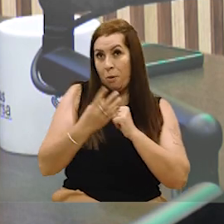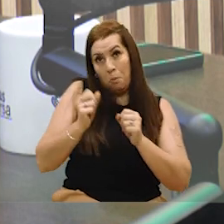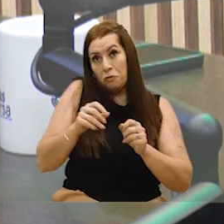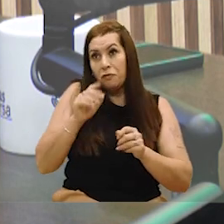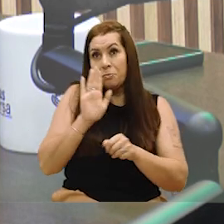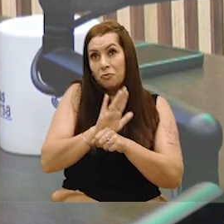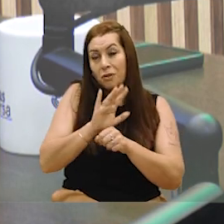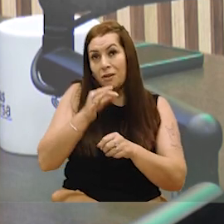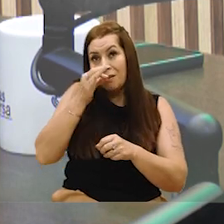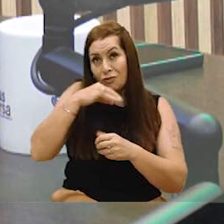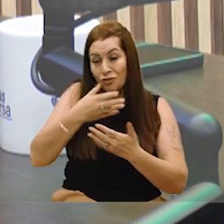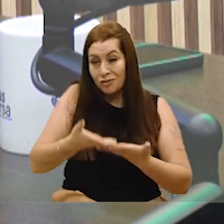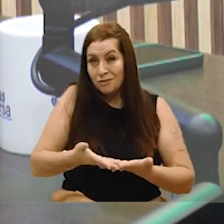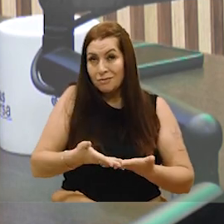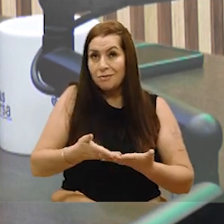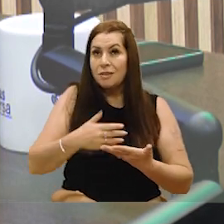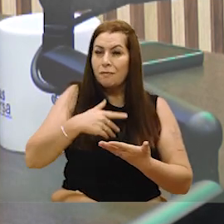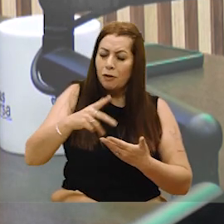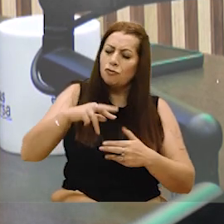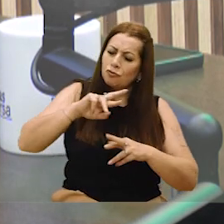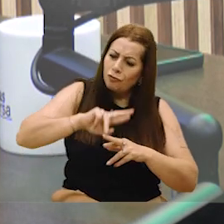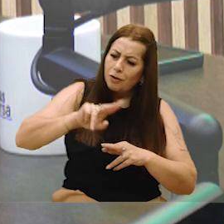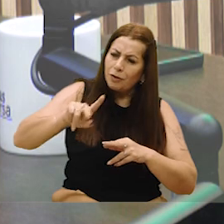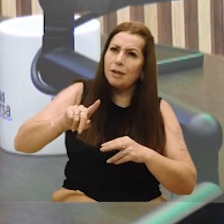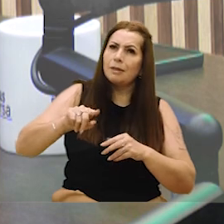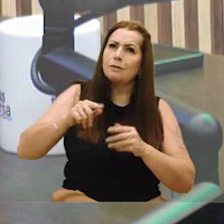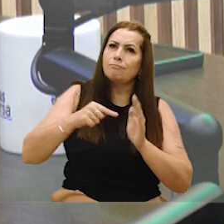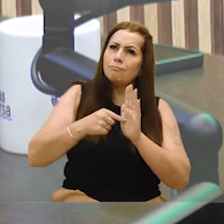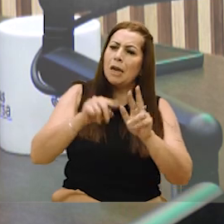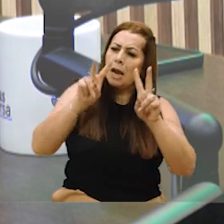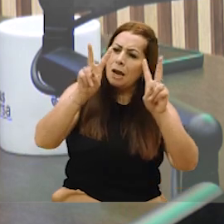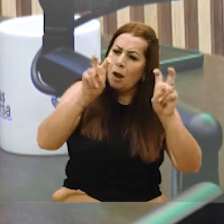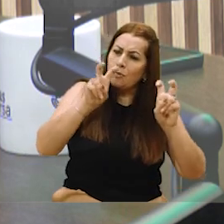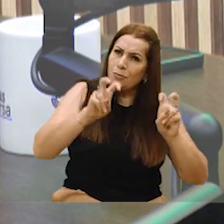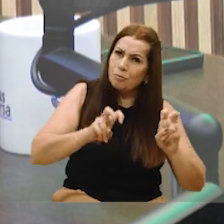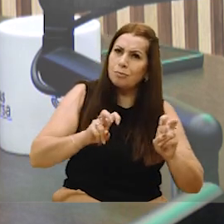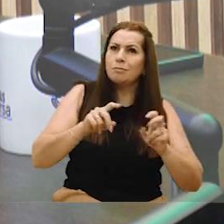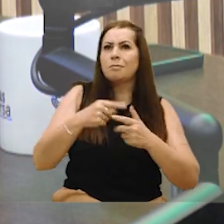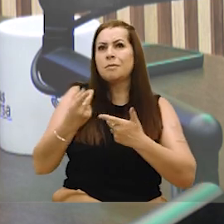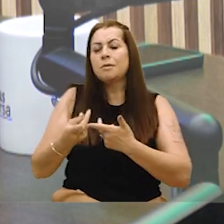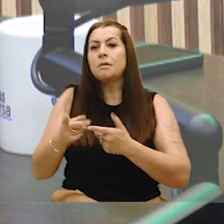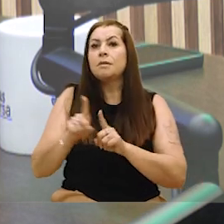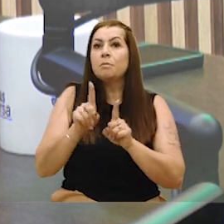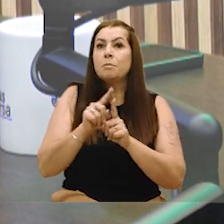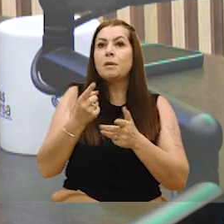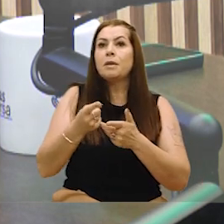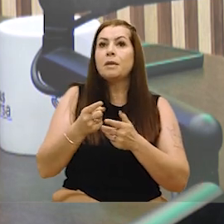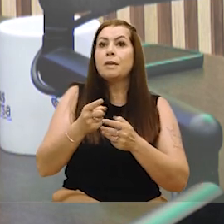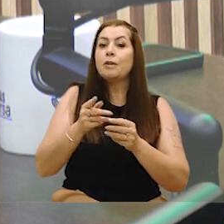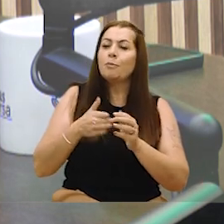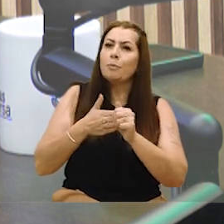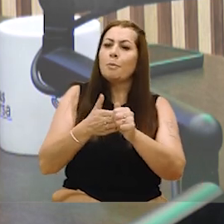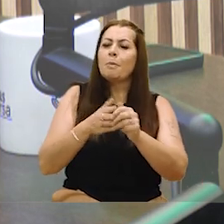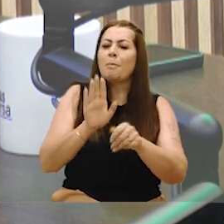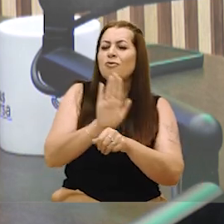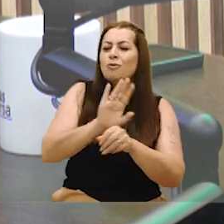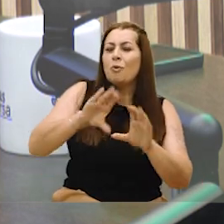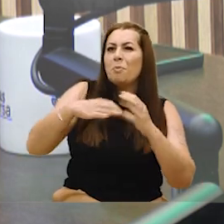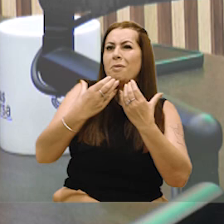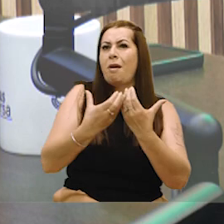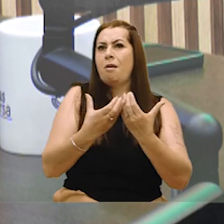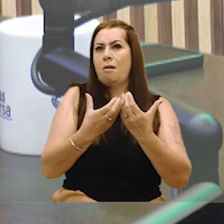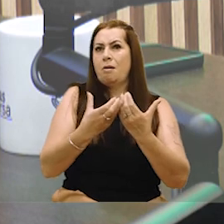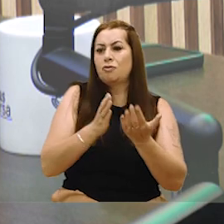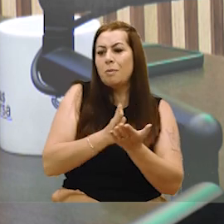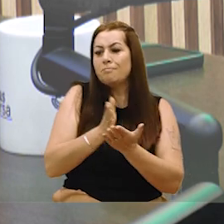por Caxias. E a gente foi abraçando diversas bandeiras, diversas causas, né? Sempre com um viés mais comunitário, né?